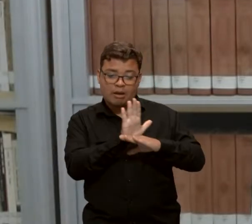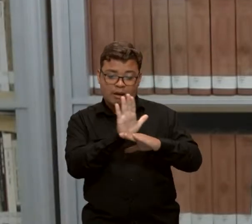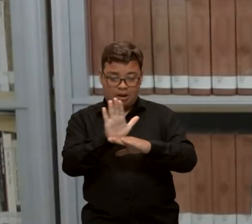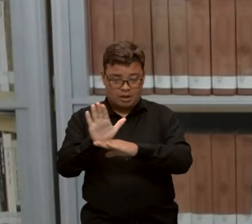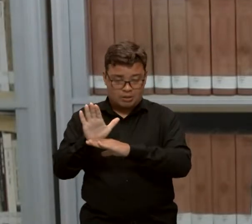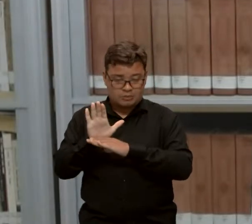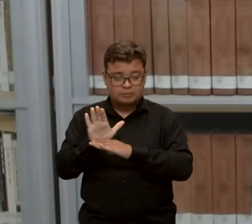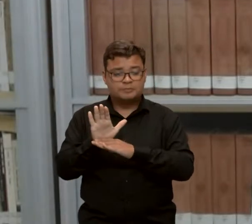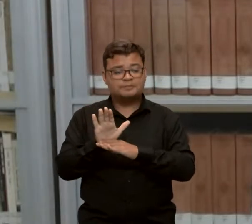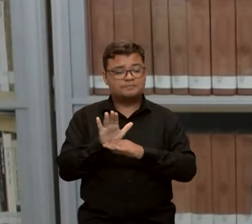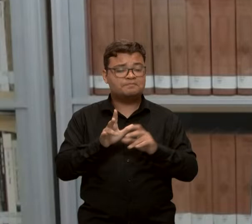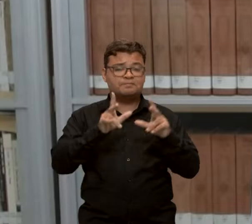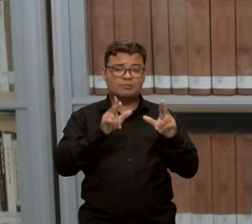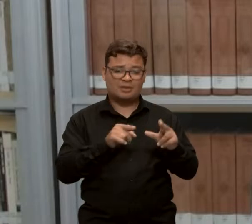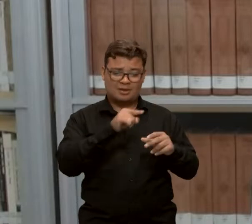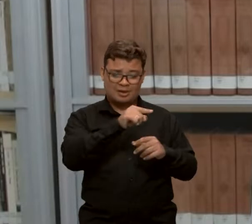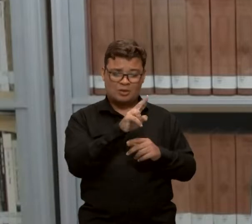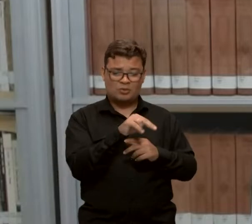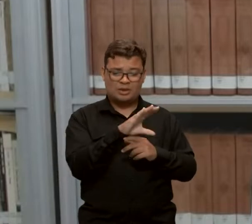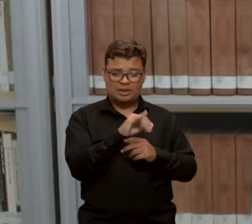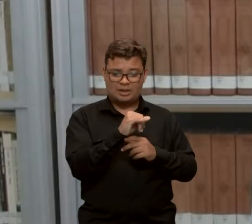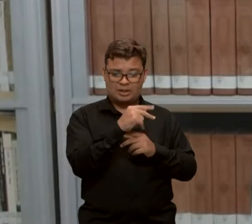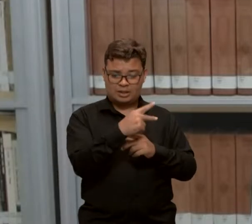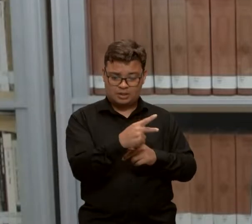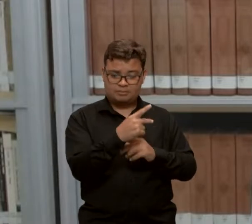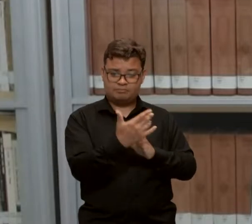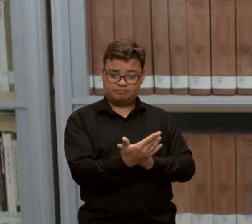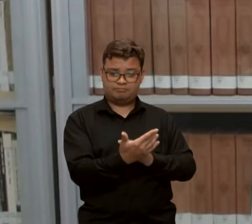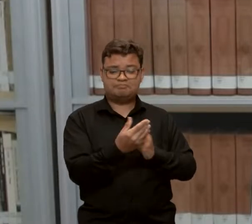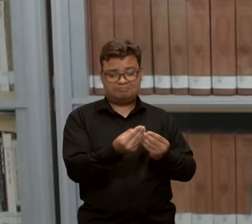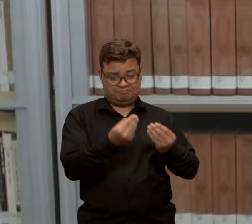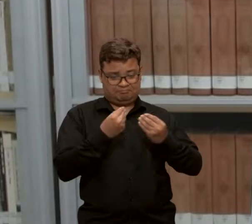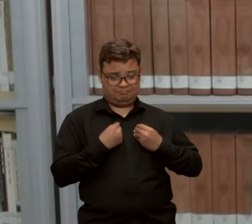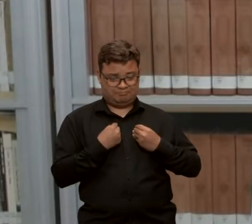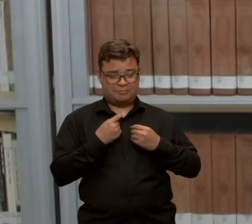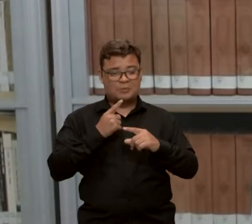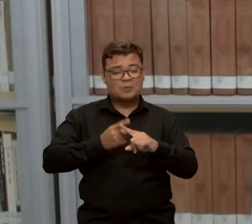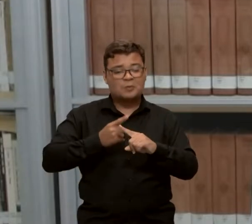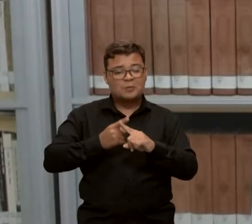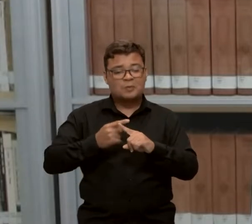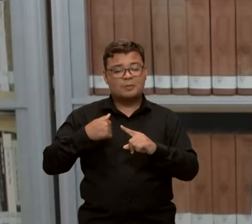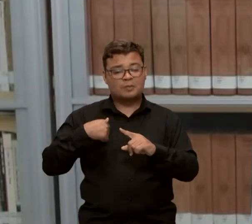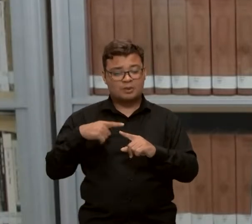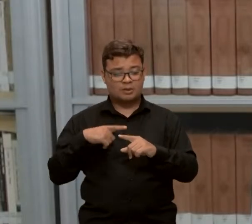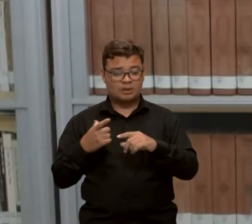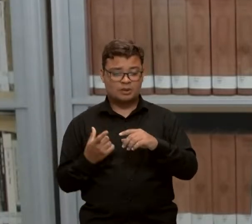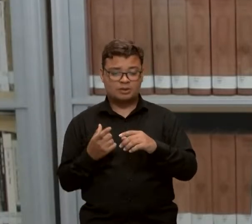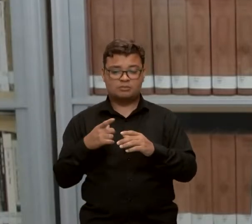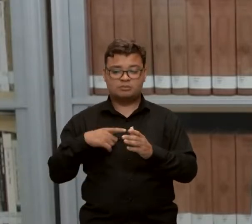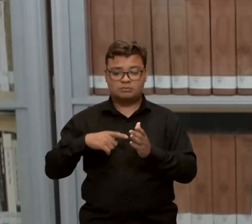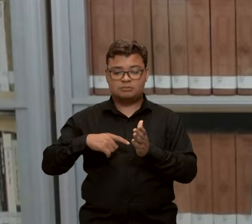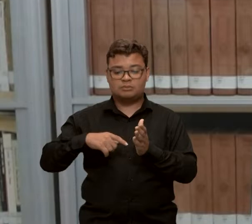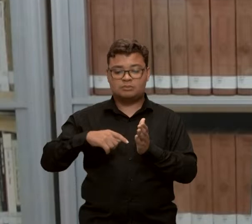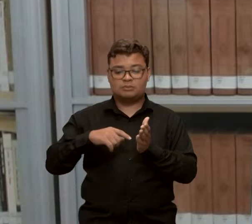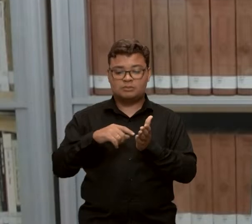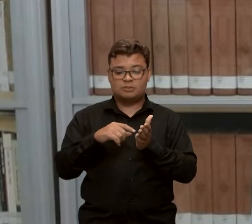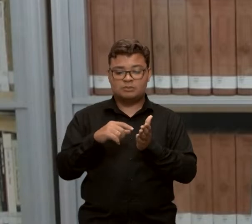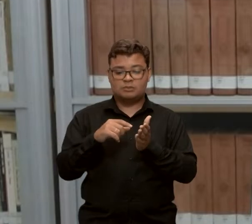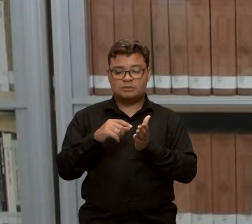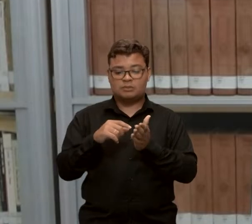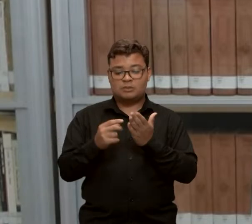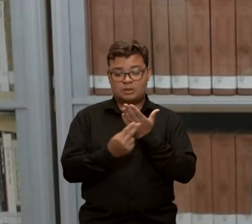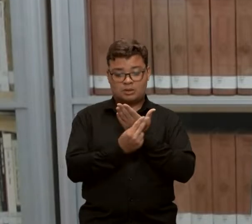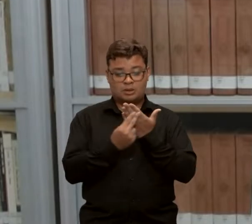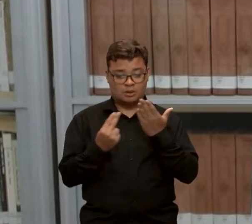que a Unicamp me concedeu. Eu fui um dos fautores da autonomia financeira das universidades paulistas,